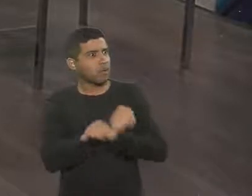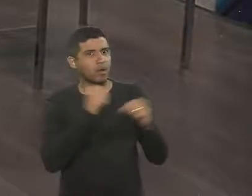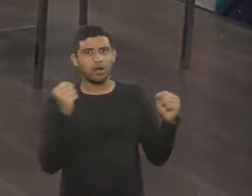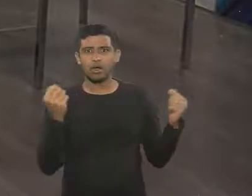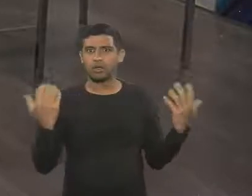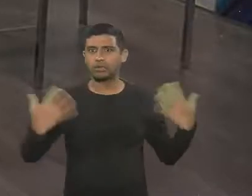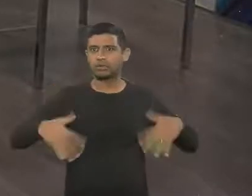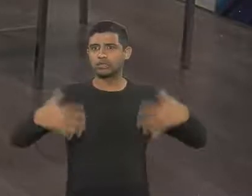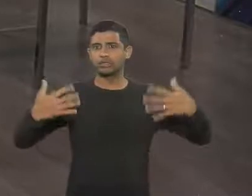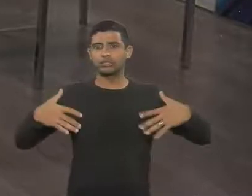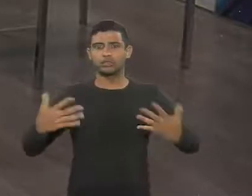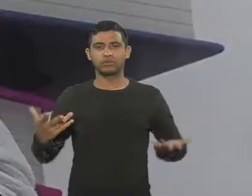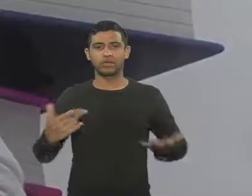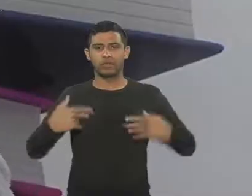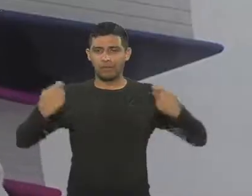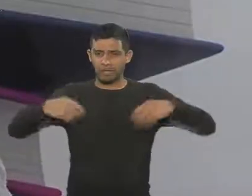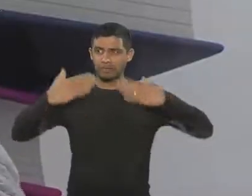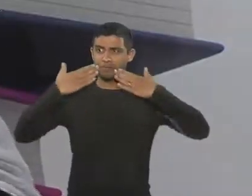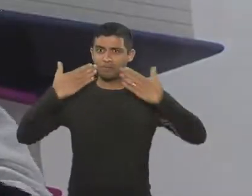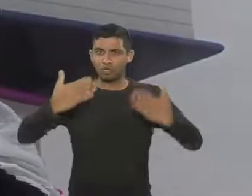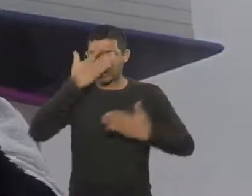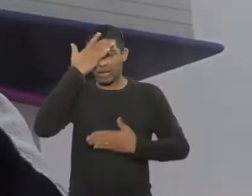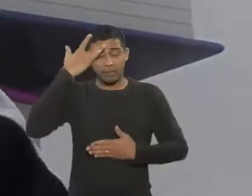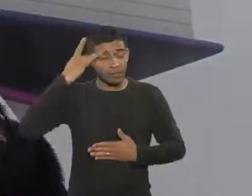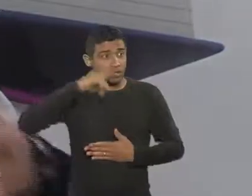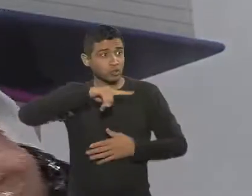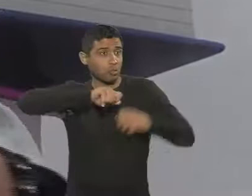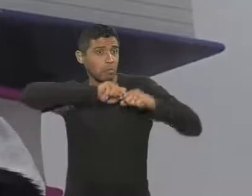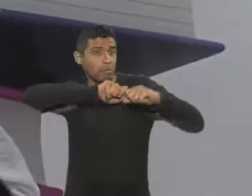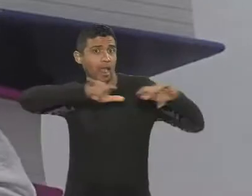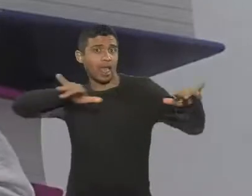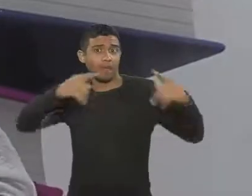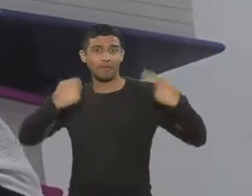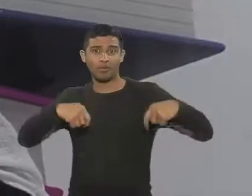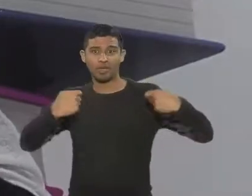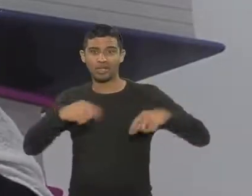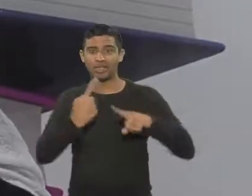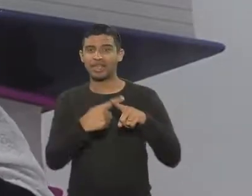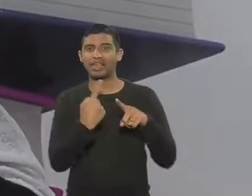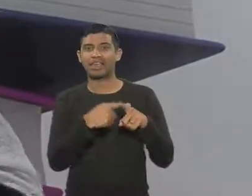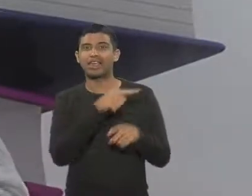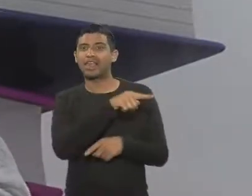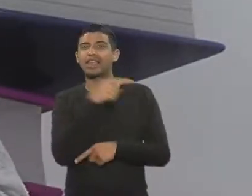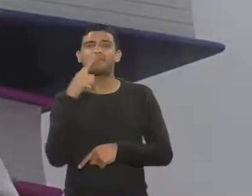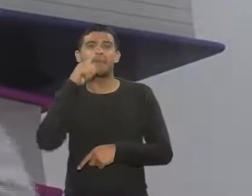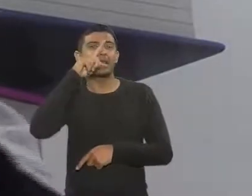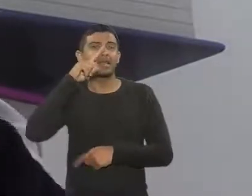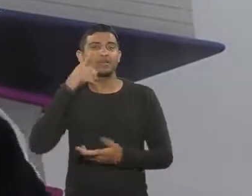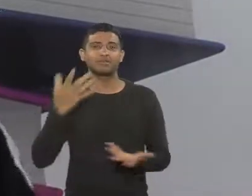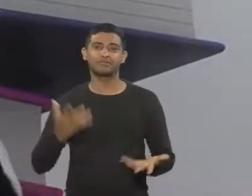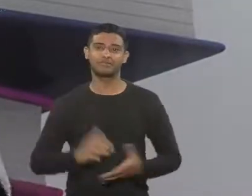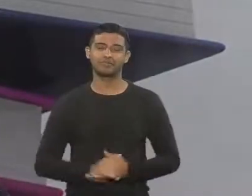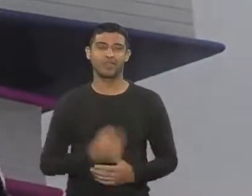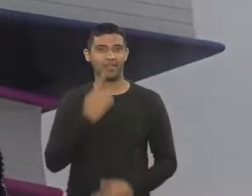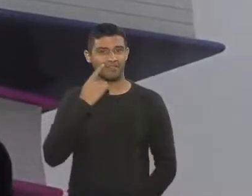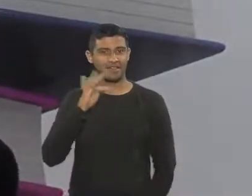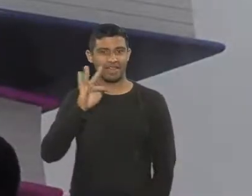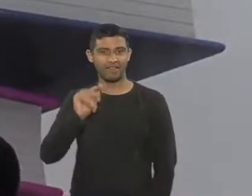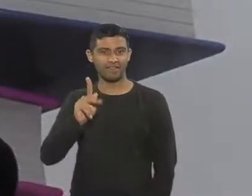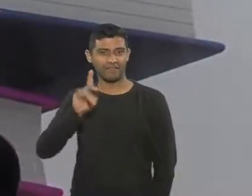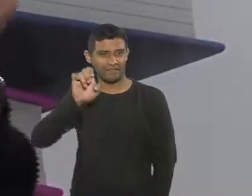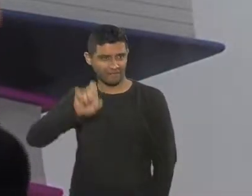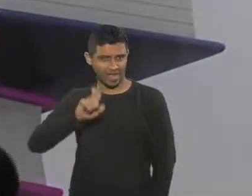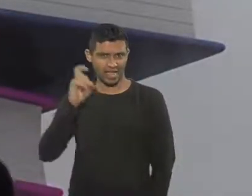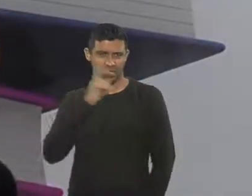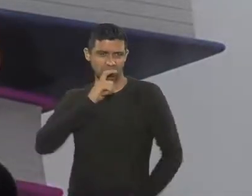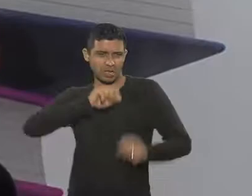tenho que mostrar isso para várias pessoas porque isso é muito perigoso. Né? Então, a fake news, ela